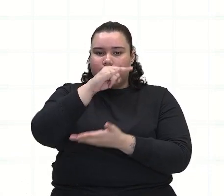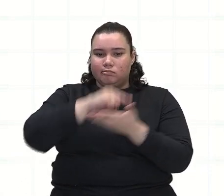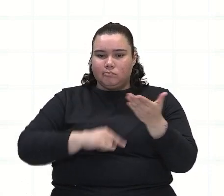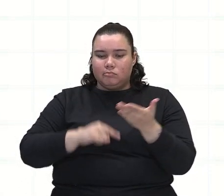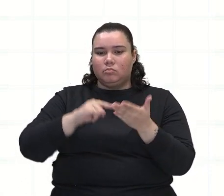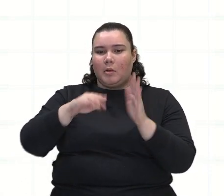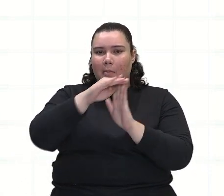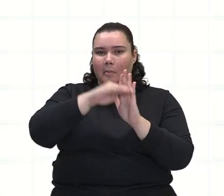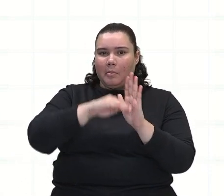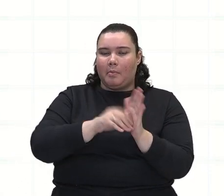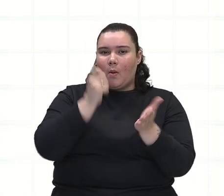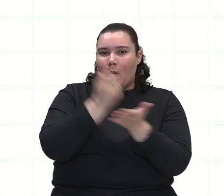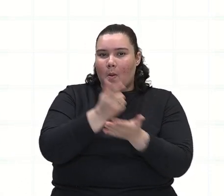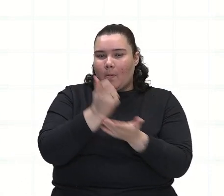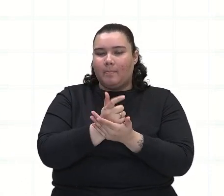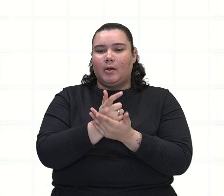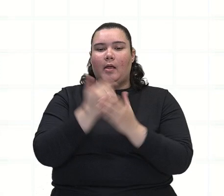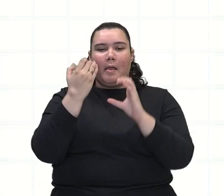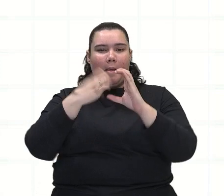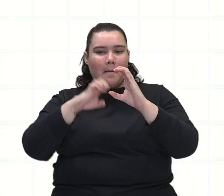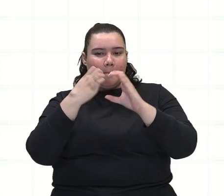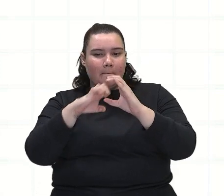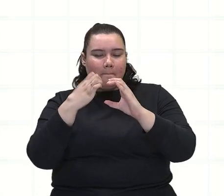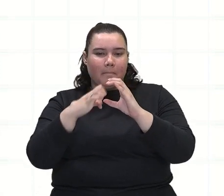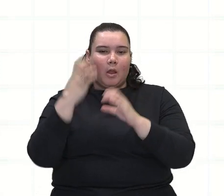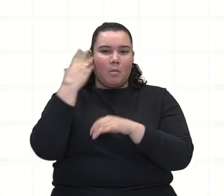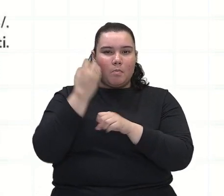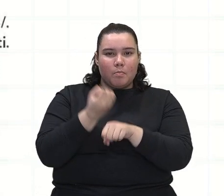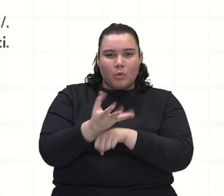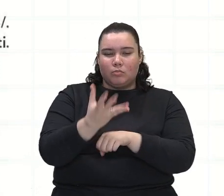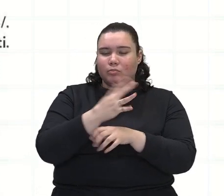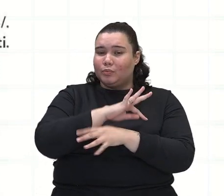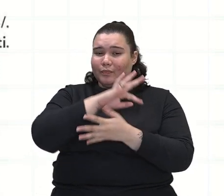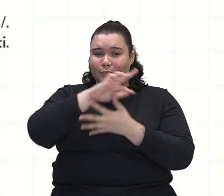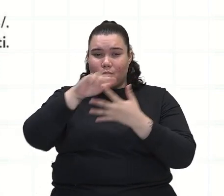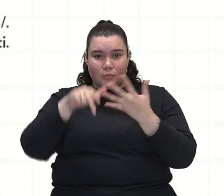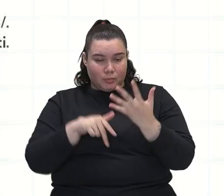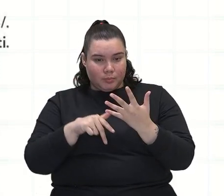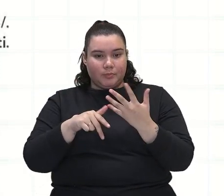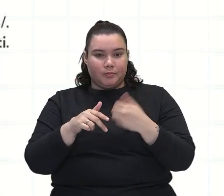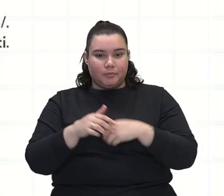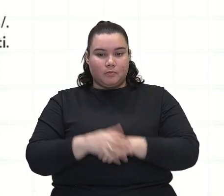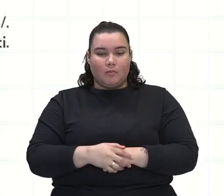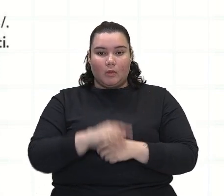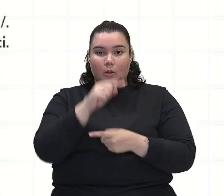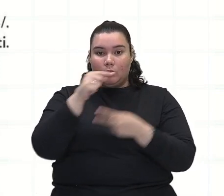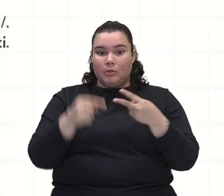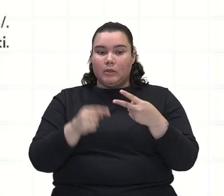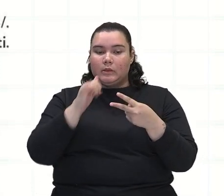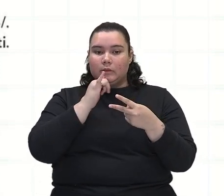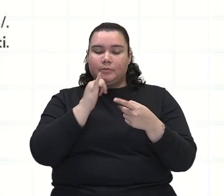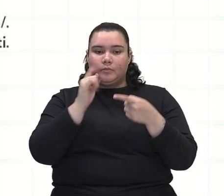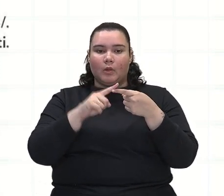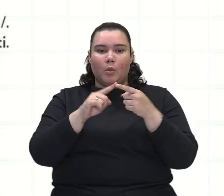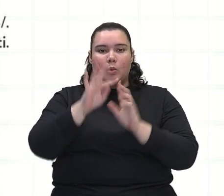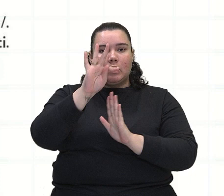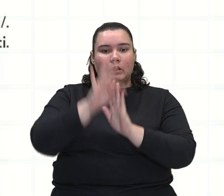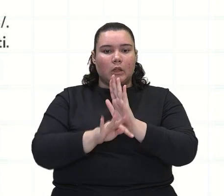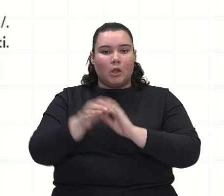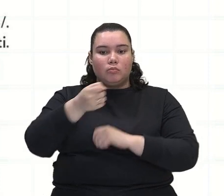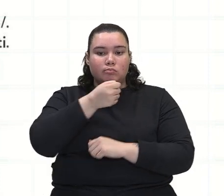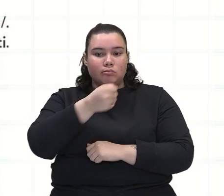lista de compras, e-mails, podcast, todos. Vamos ver 2 exemplos aqui. Tem o texto